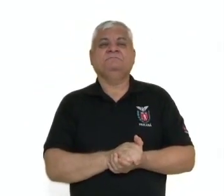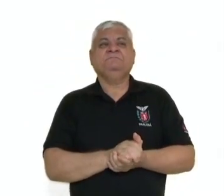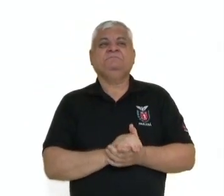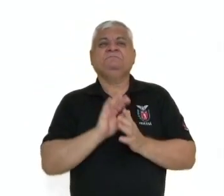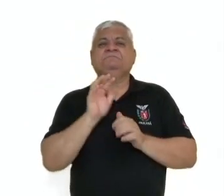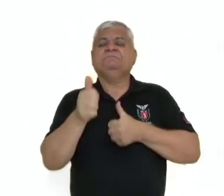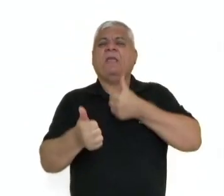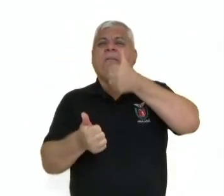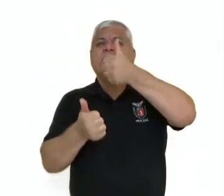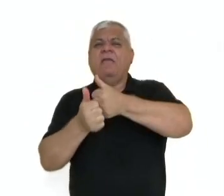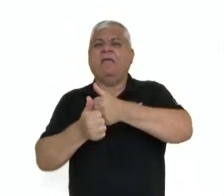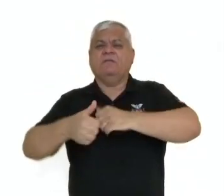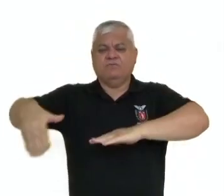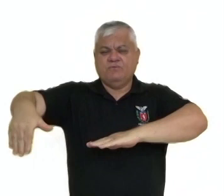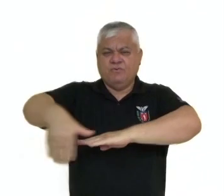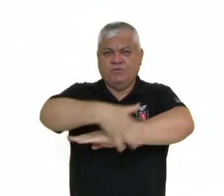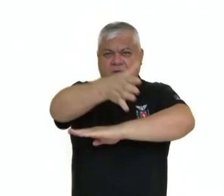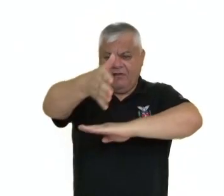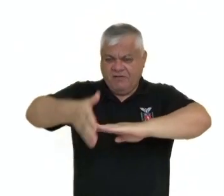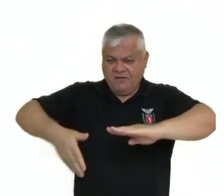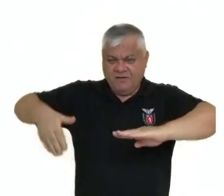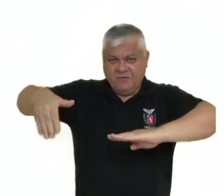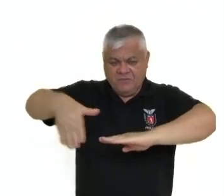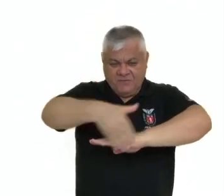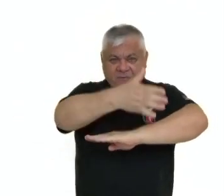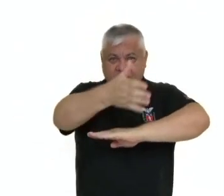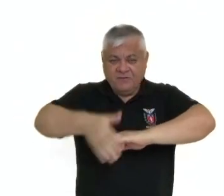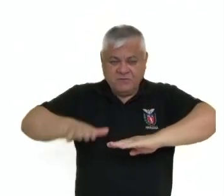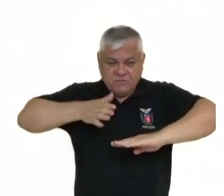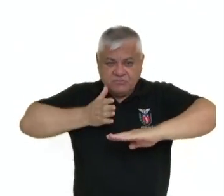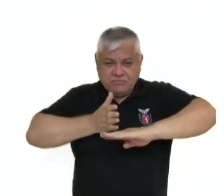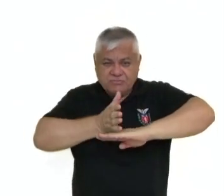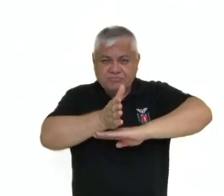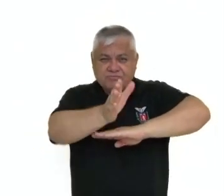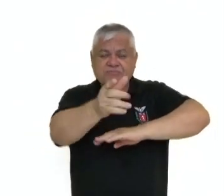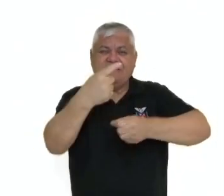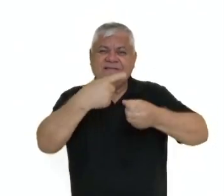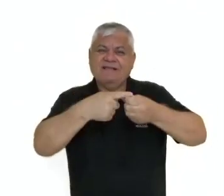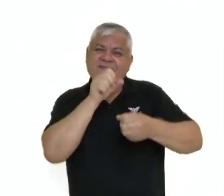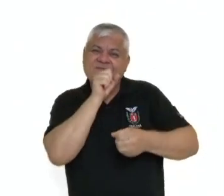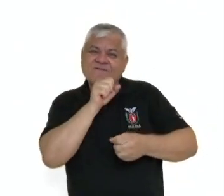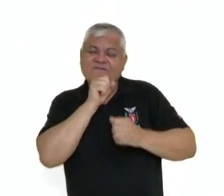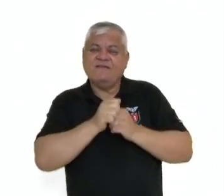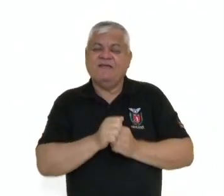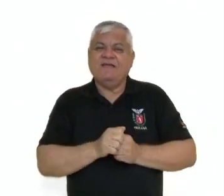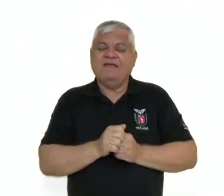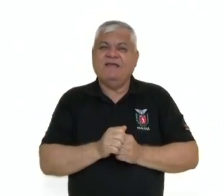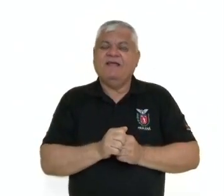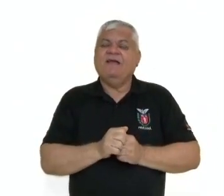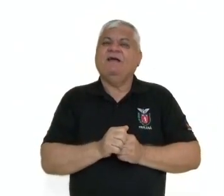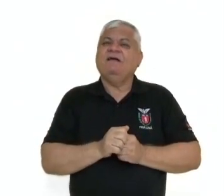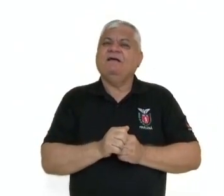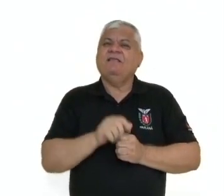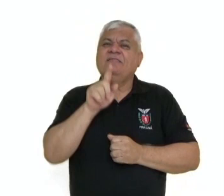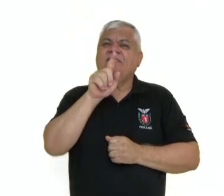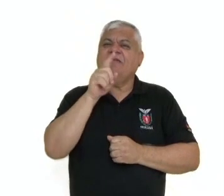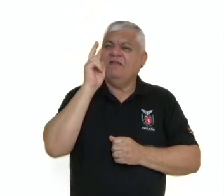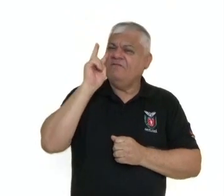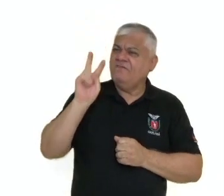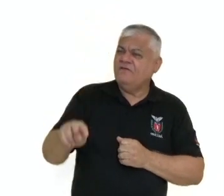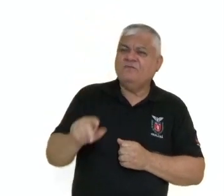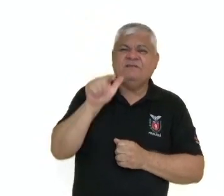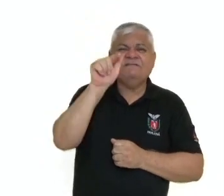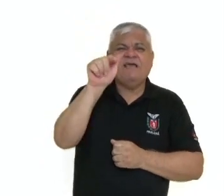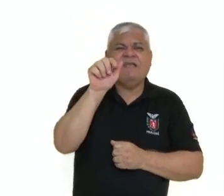Perto da encruzilhada, onde sai a estrada para a cidade velha, o Tavinho avistou 7 velhas à beira